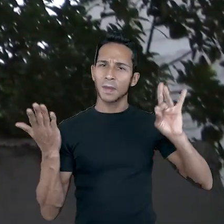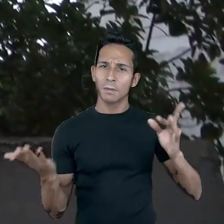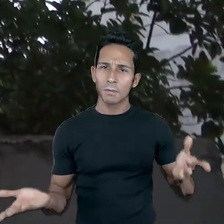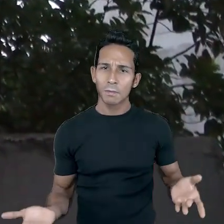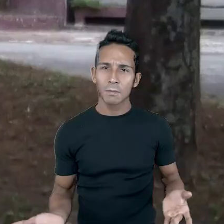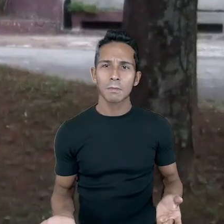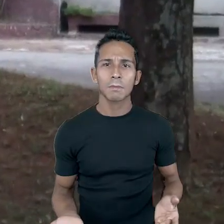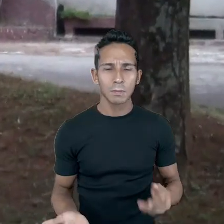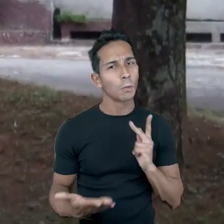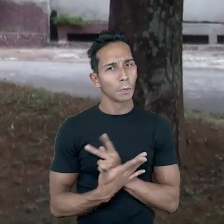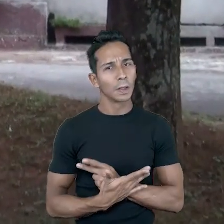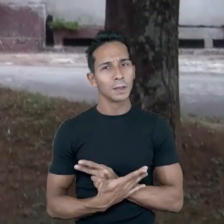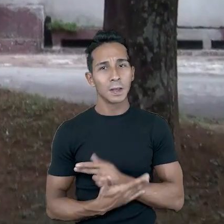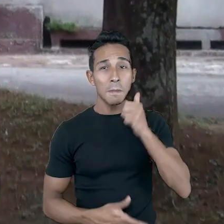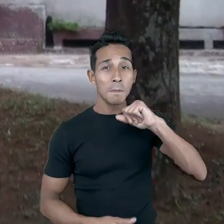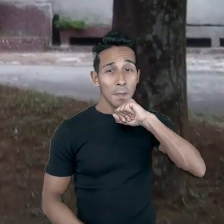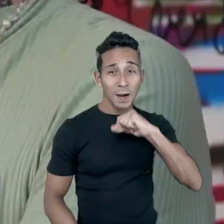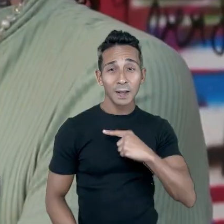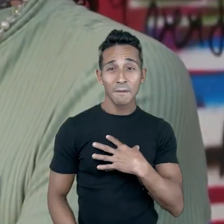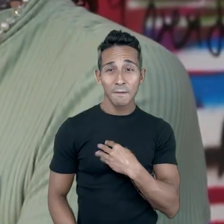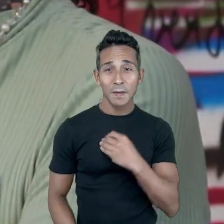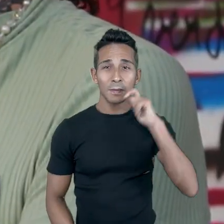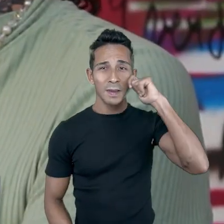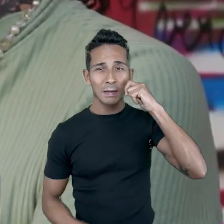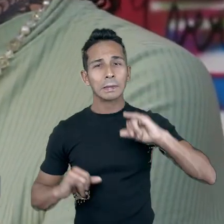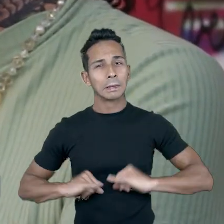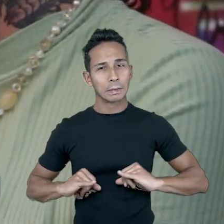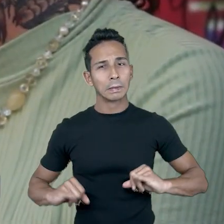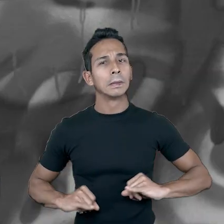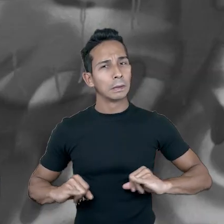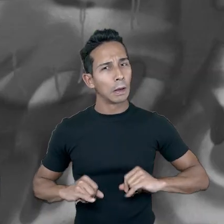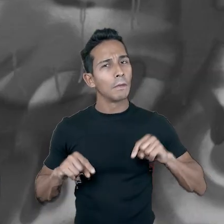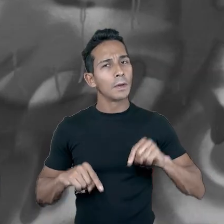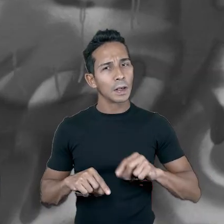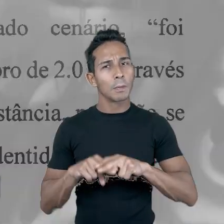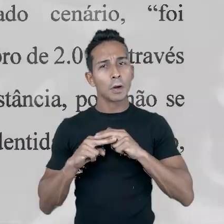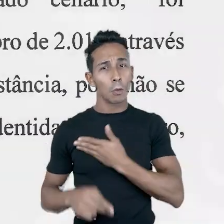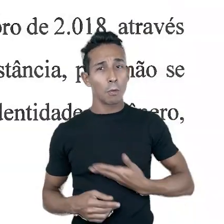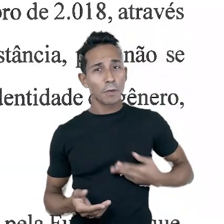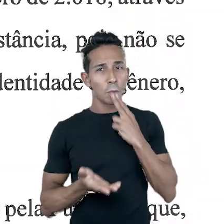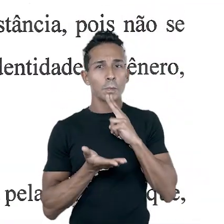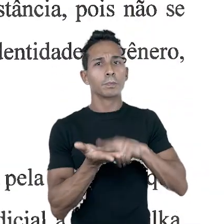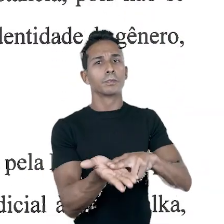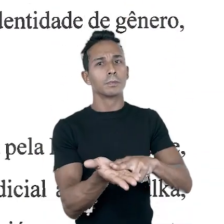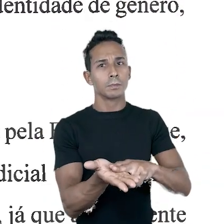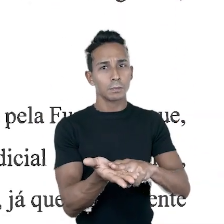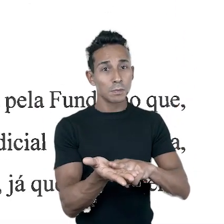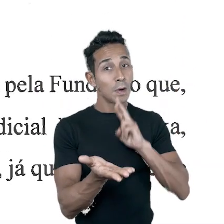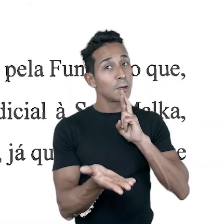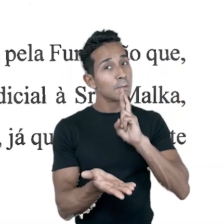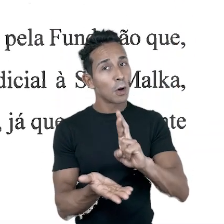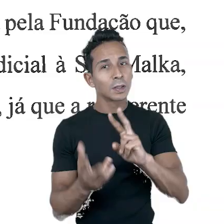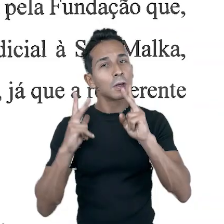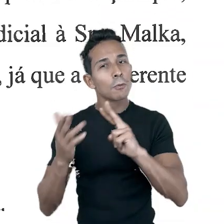do município, é isso que acontece. As mães de crianças pretas estão passando um perrengue danado aqui, porque receberam ofícios